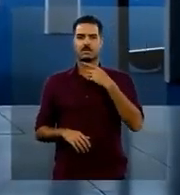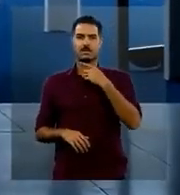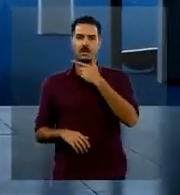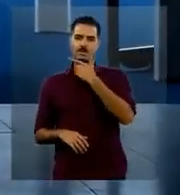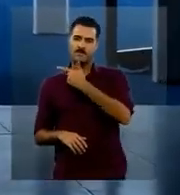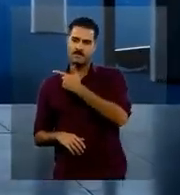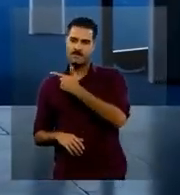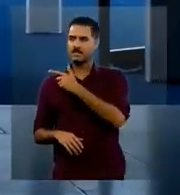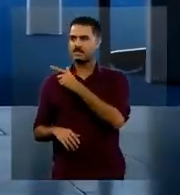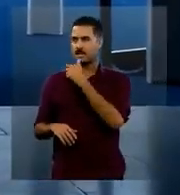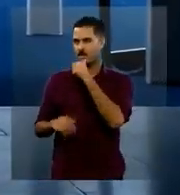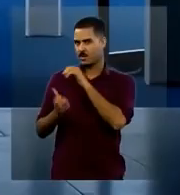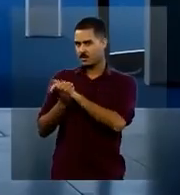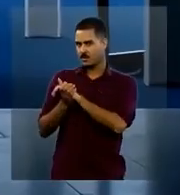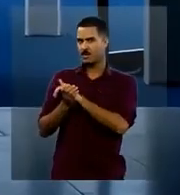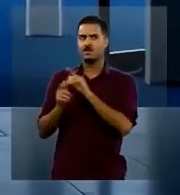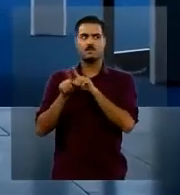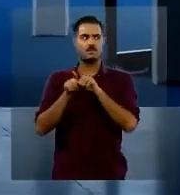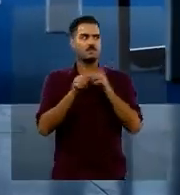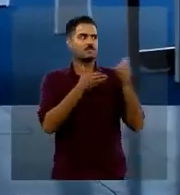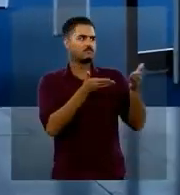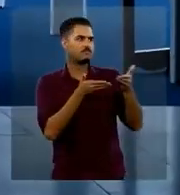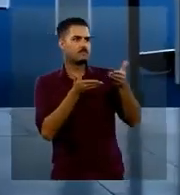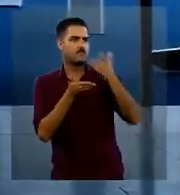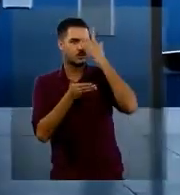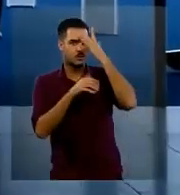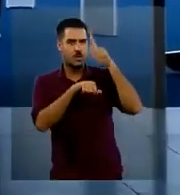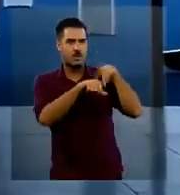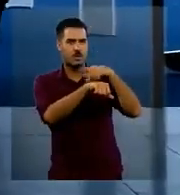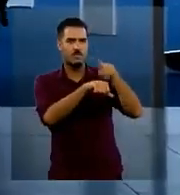internacionais que foram convidadas e que vieram participar aqui em Brasília, né, Paulo? Lembrando que